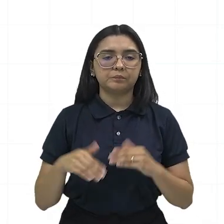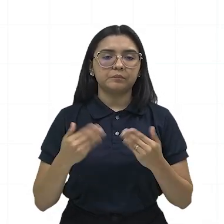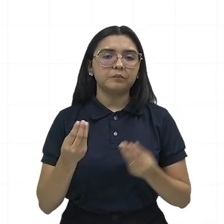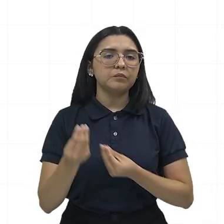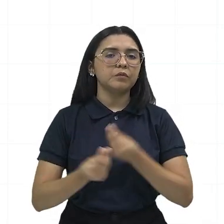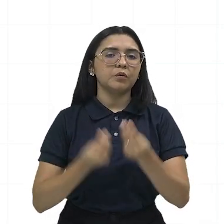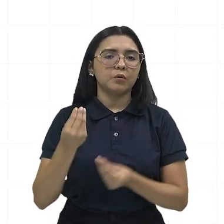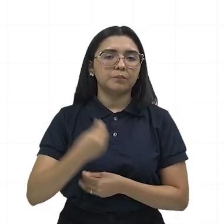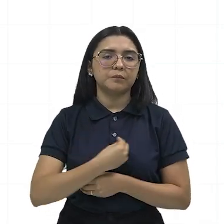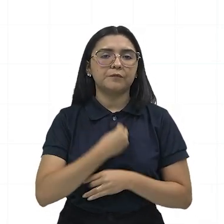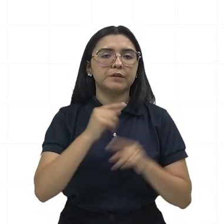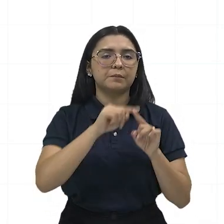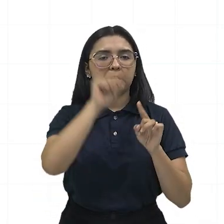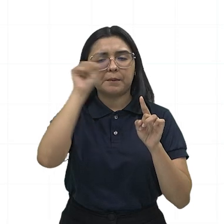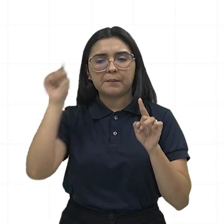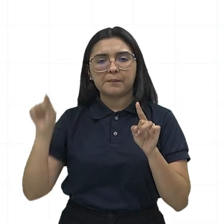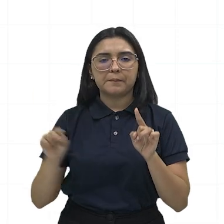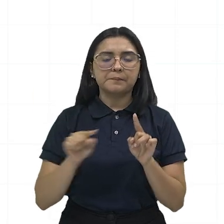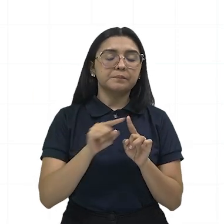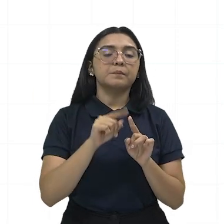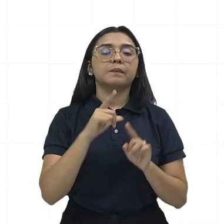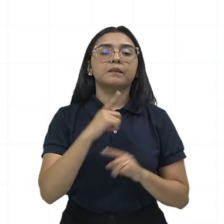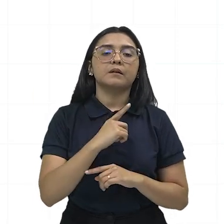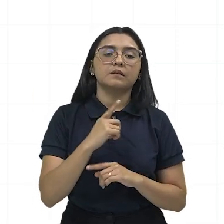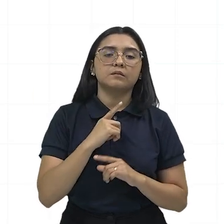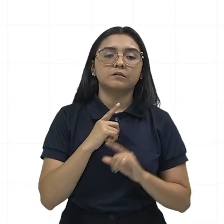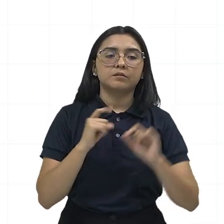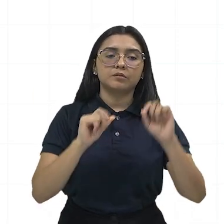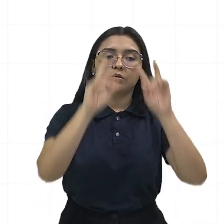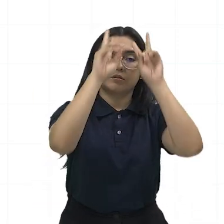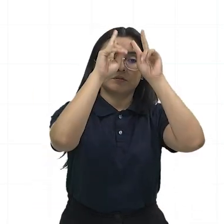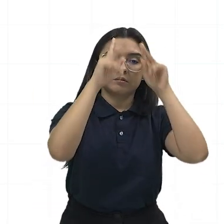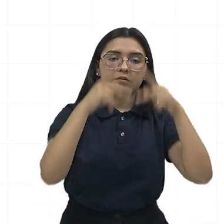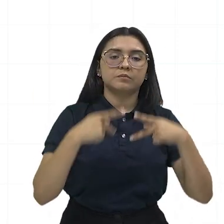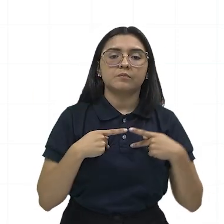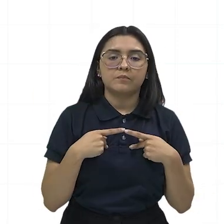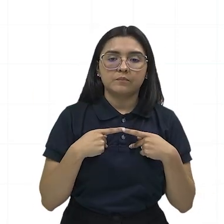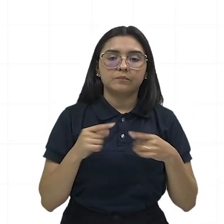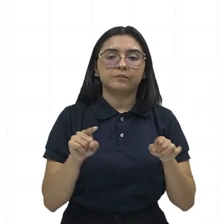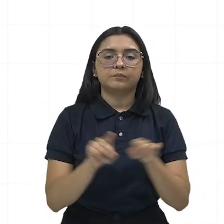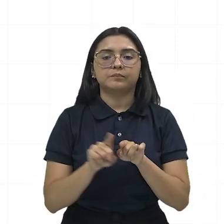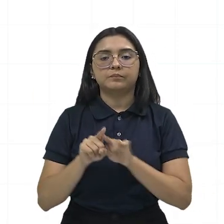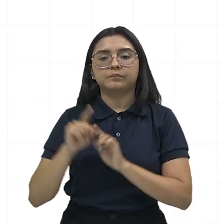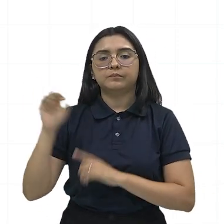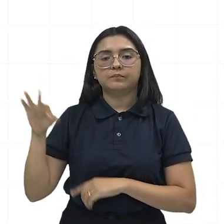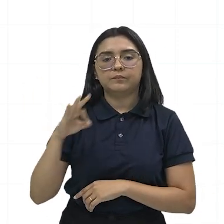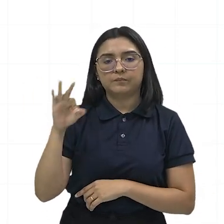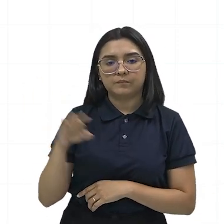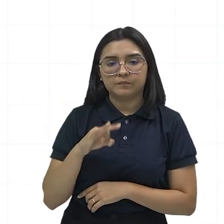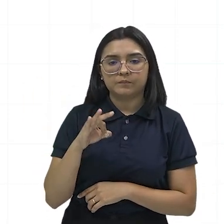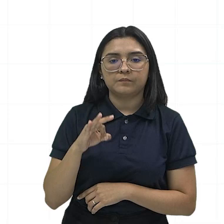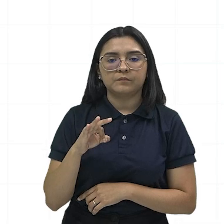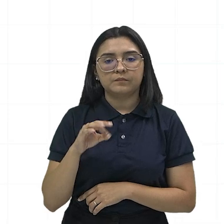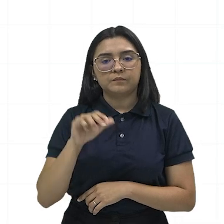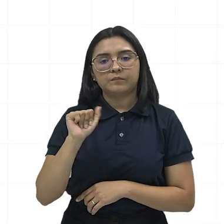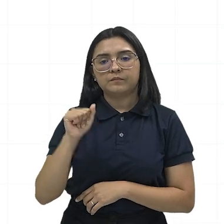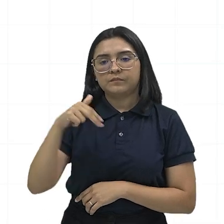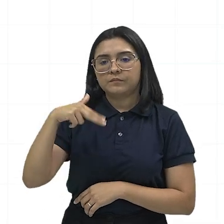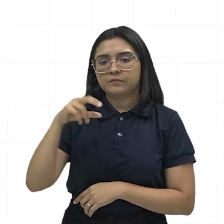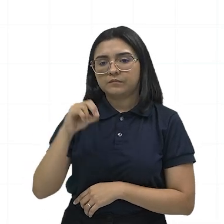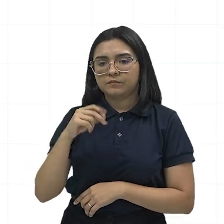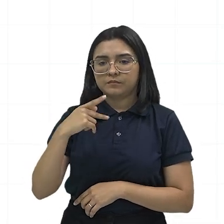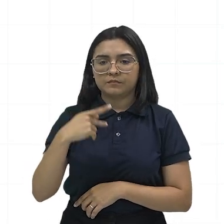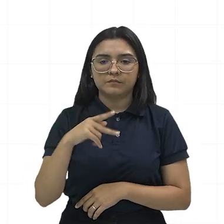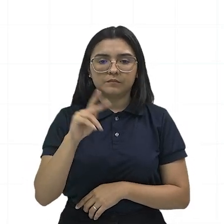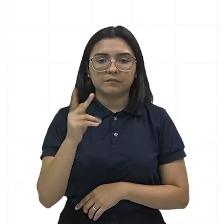do plasmódio envolve os seres humanos, né, e o mosquito do gênero Anopheles. E aqui